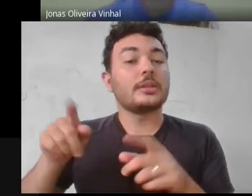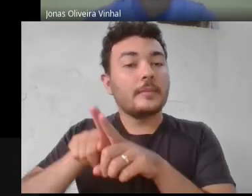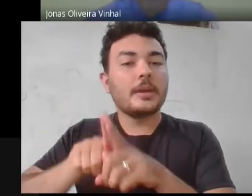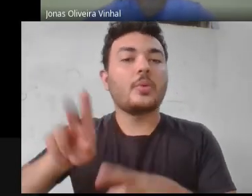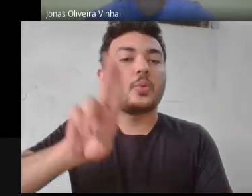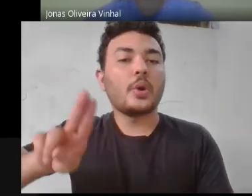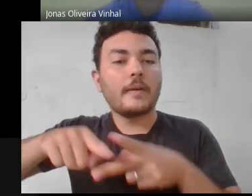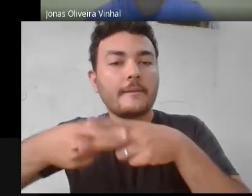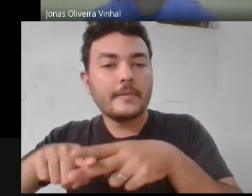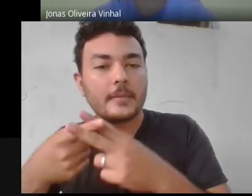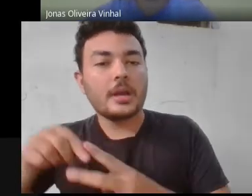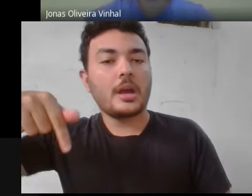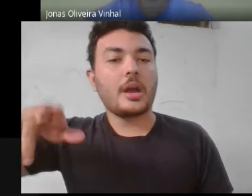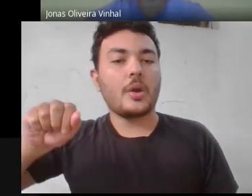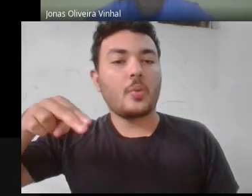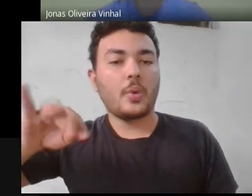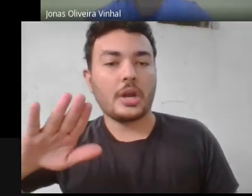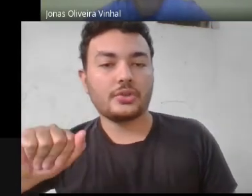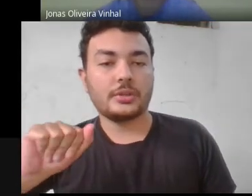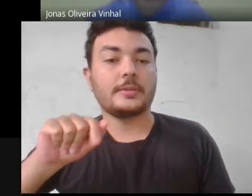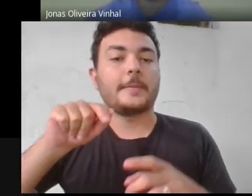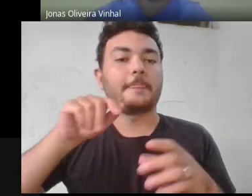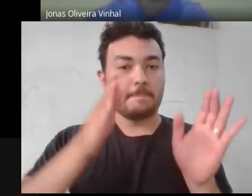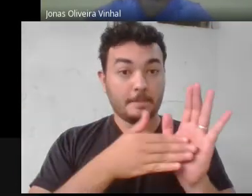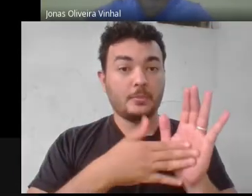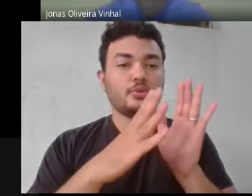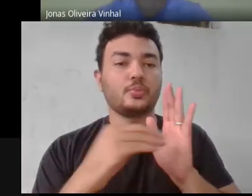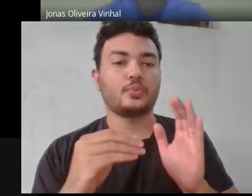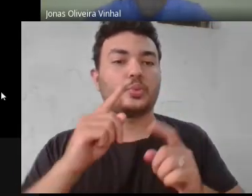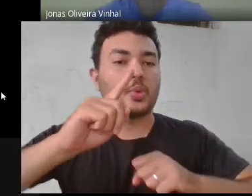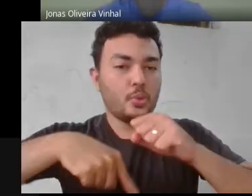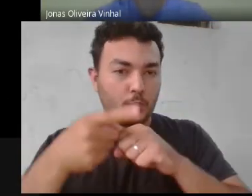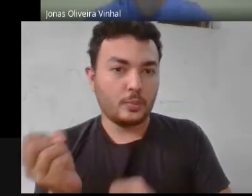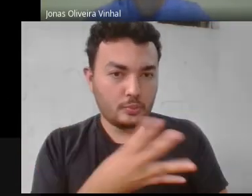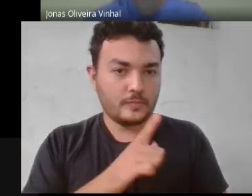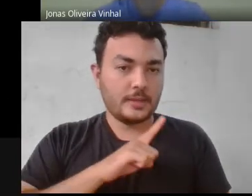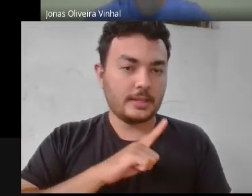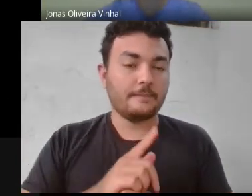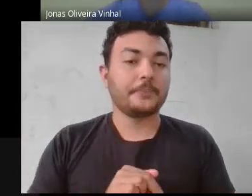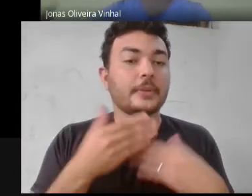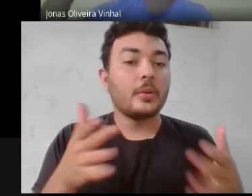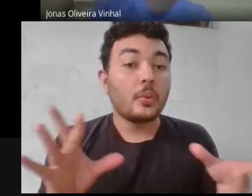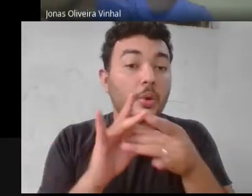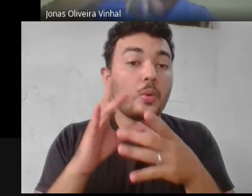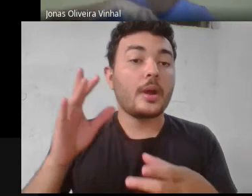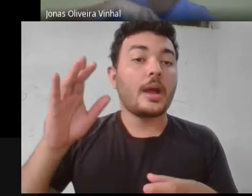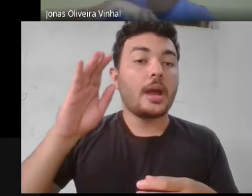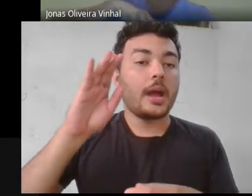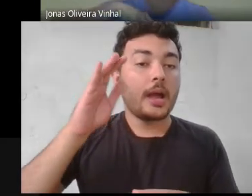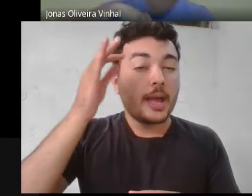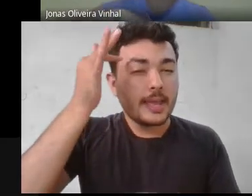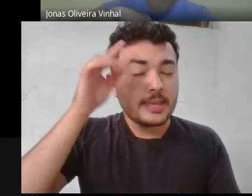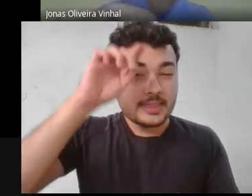quântica proposto pelo novo modelo atômico que tinha surgido recentemente. Então, associados a essa ideia de Lewis. Vamos pegar a ideia